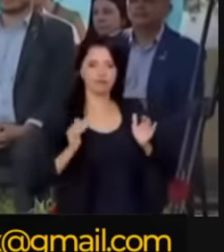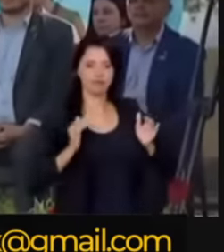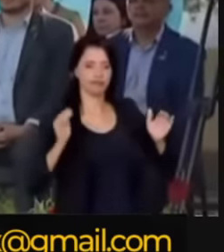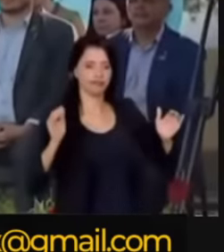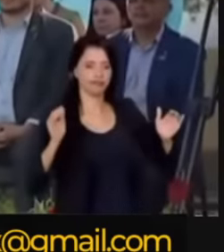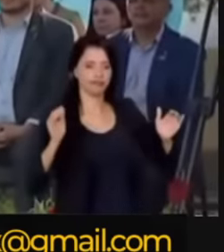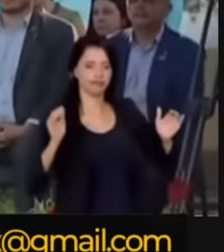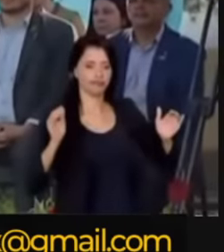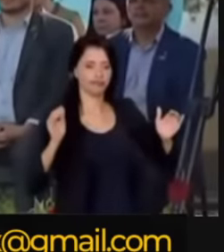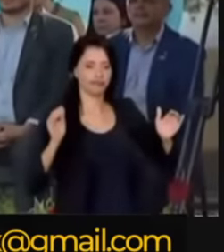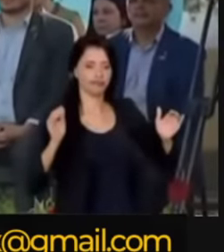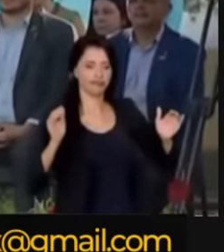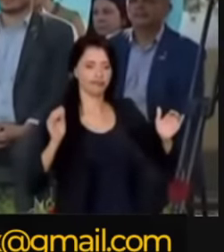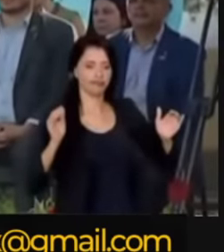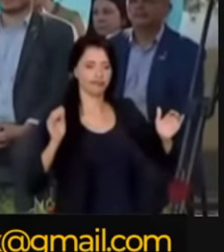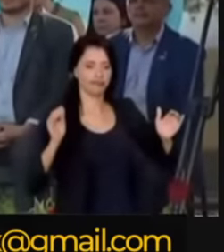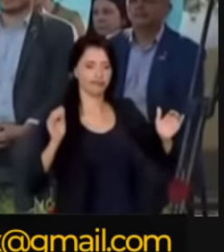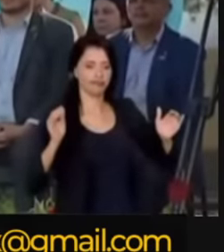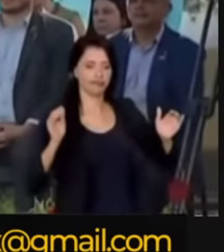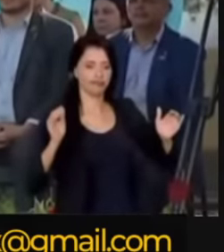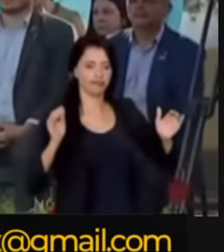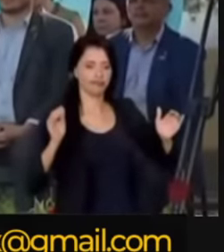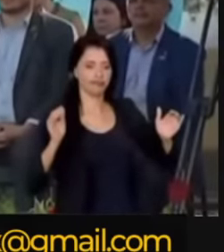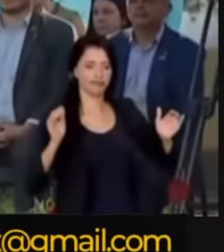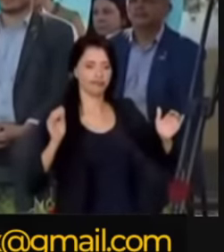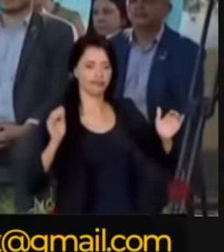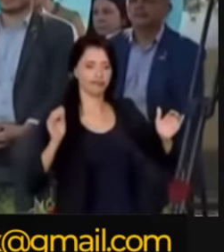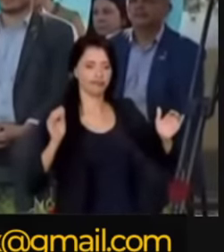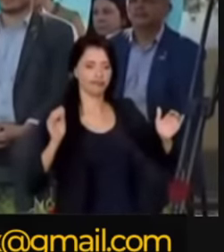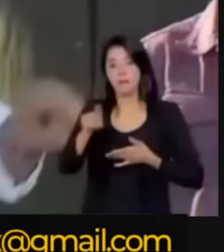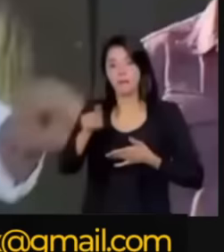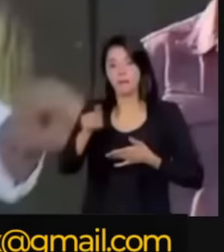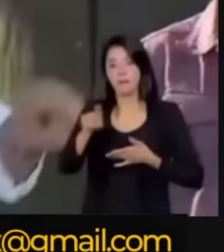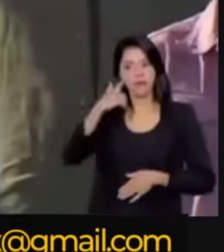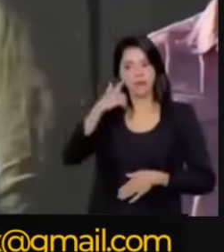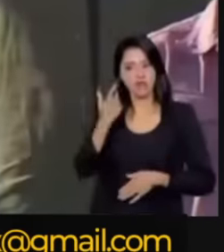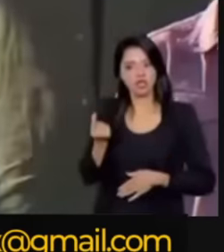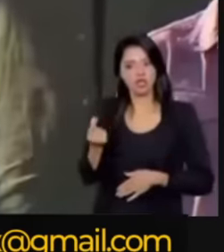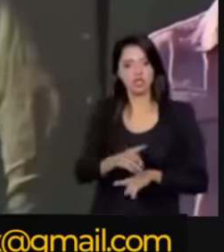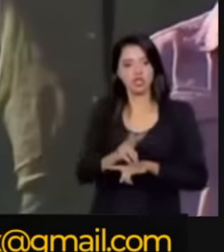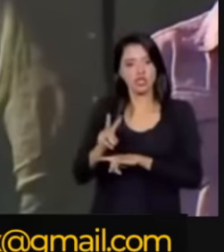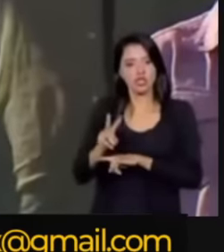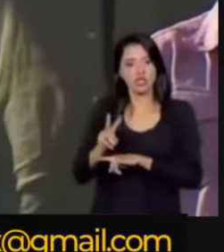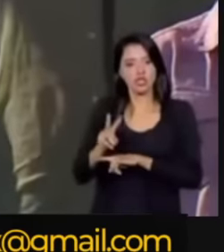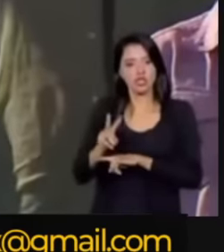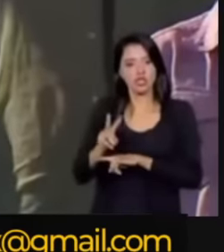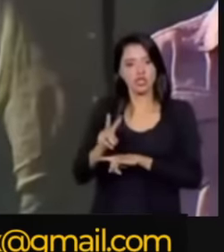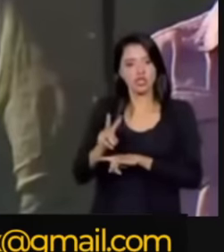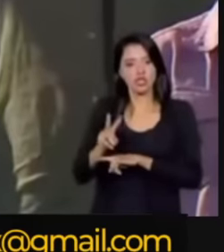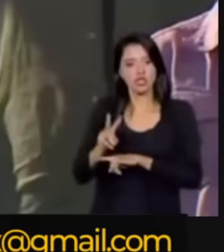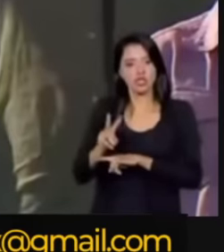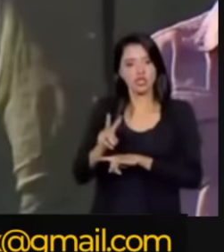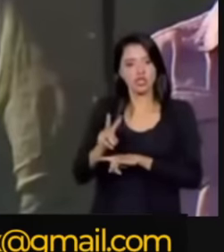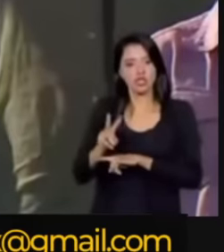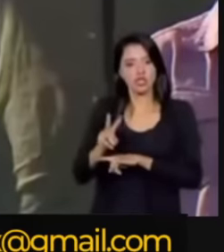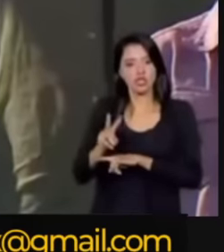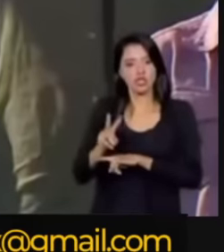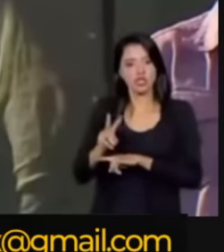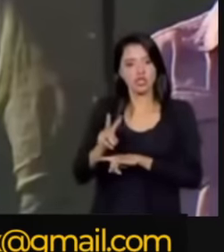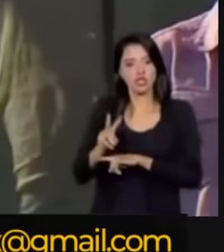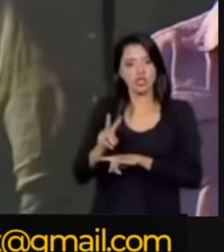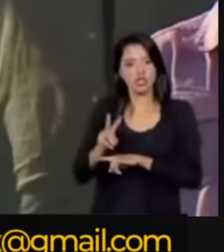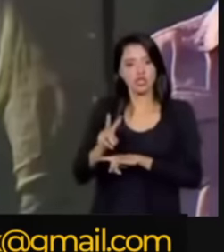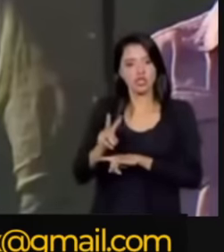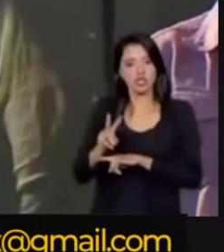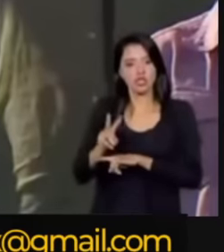precisa do governo mas são o que mais tomou o dinheiro emprestado do governo o ricasso não precisa do governo mas